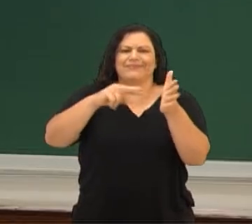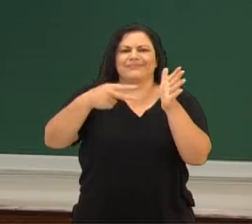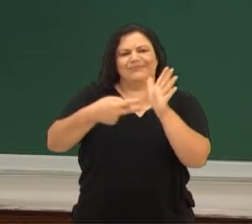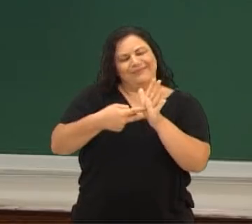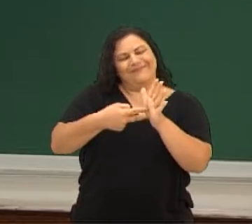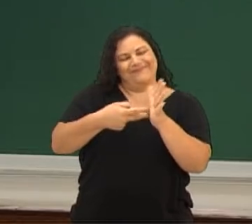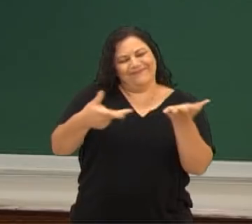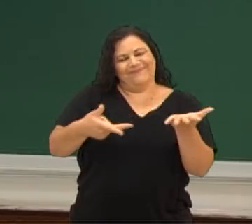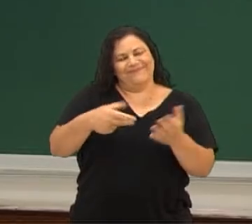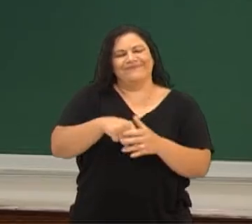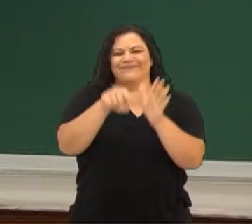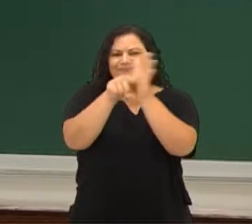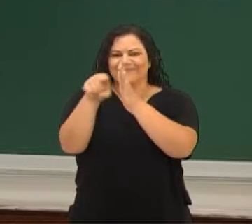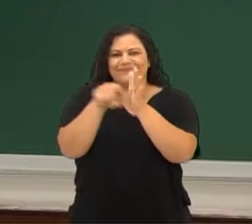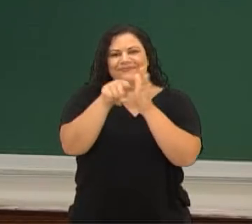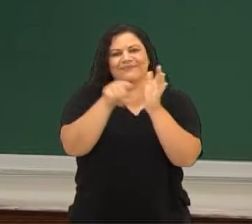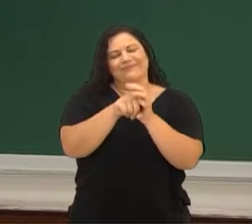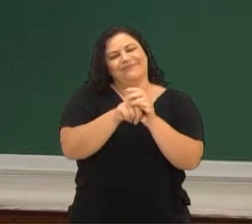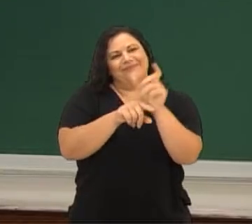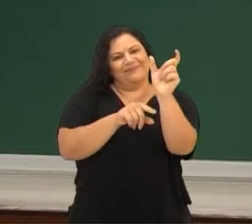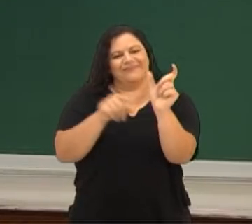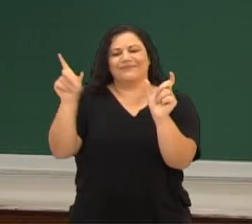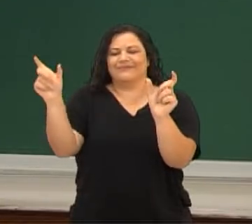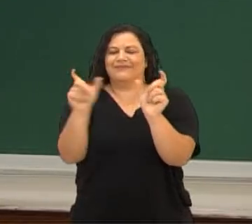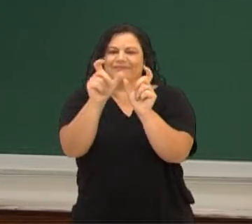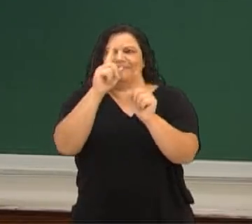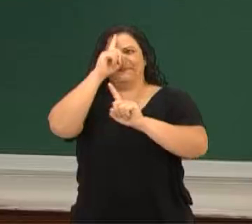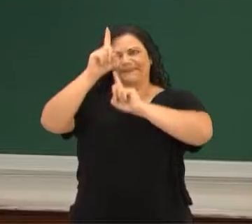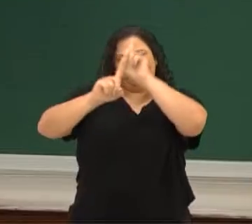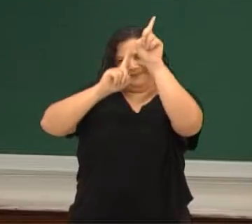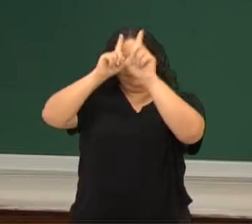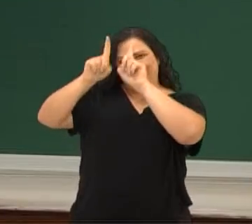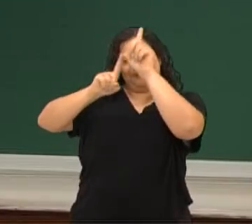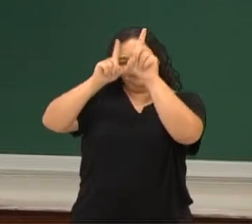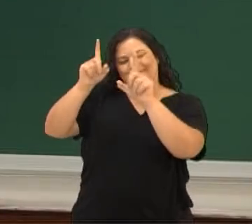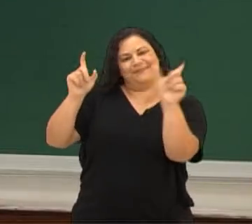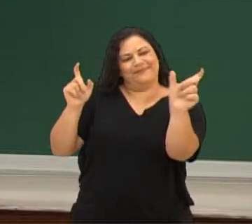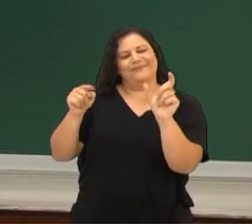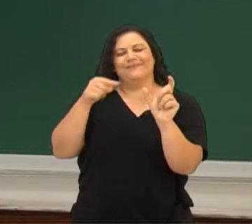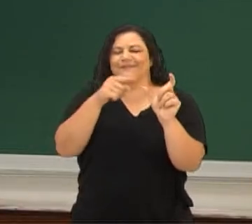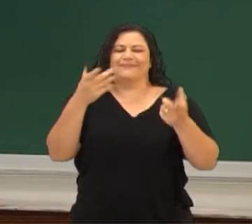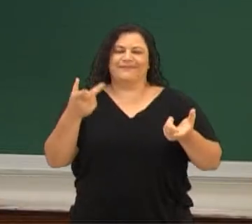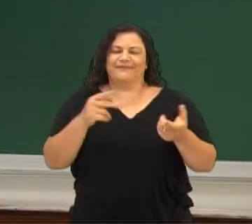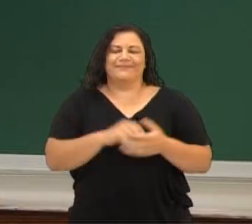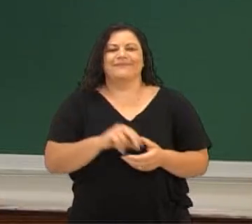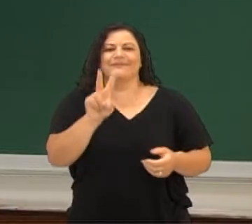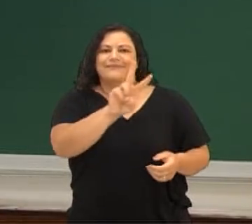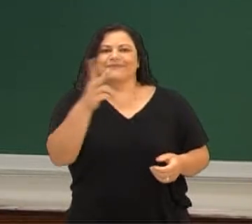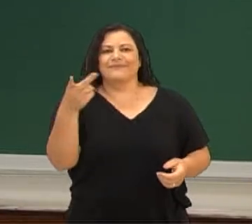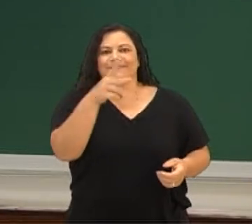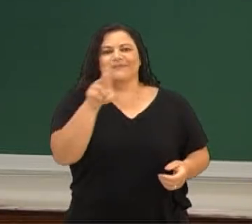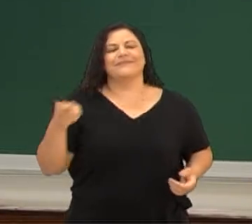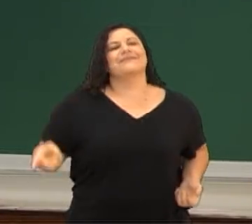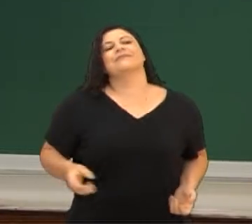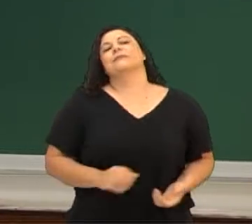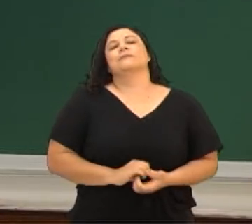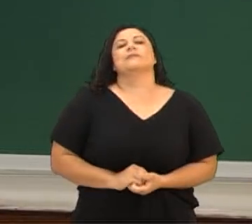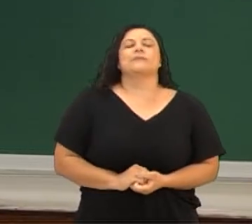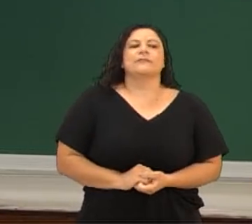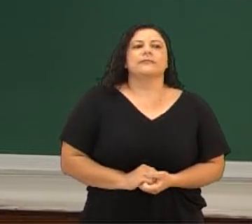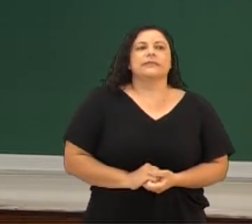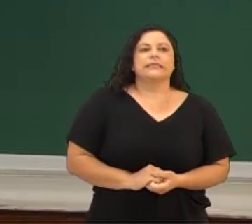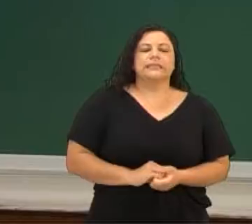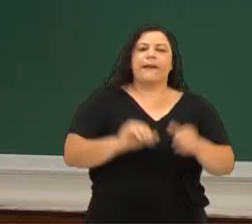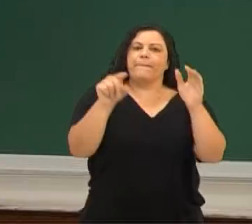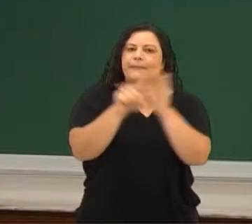falar quiz, né? Então vamos unir as palavras aí. Criamos mais uma palavra híbrida aí. Questionário. O processo de urbanização